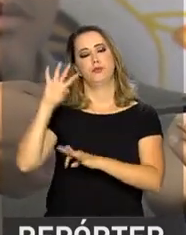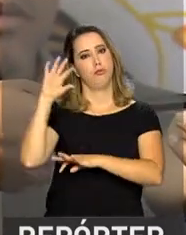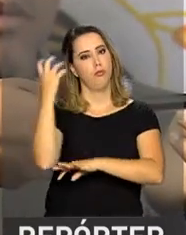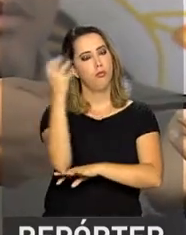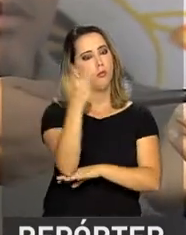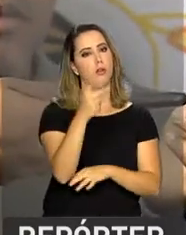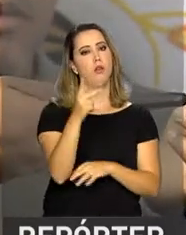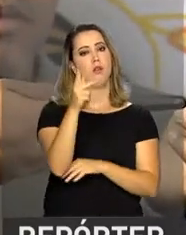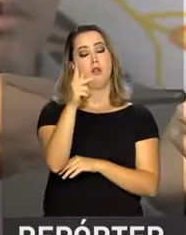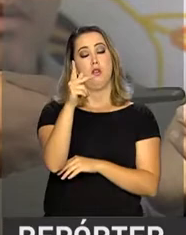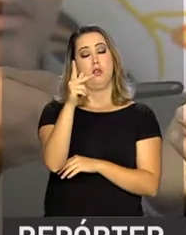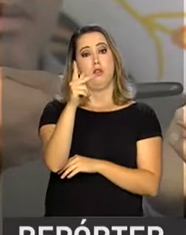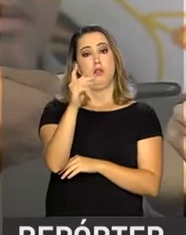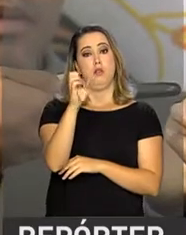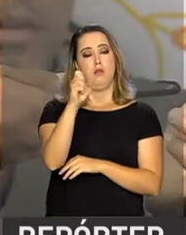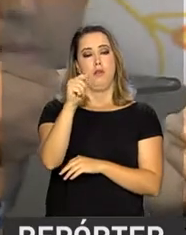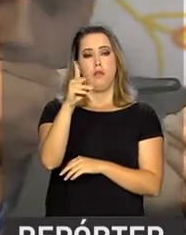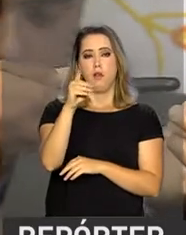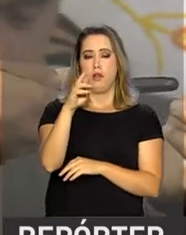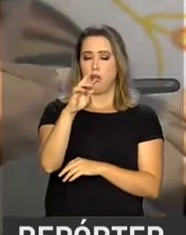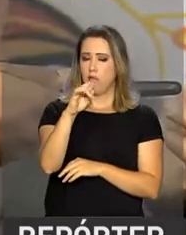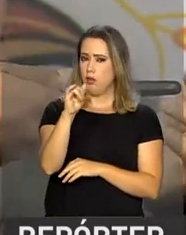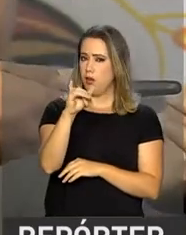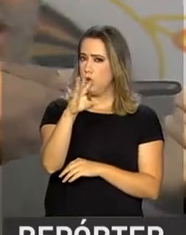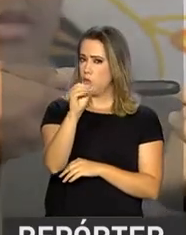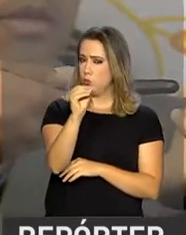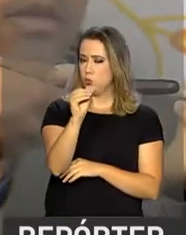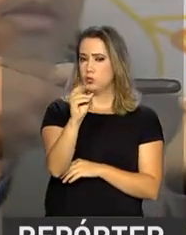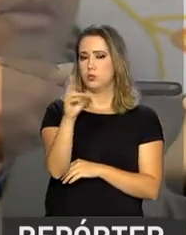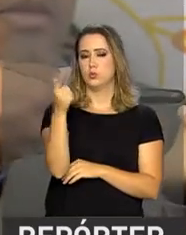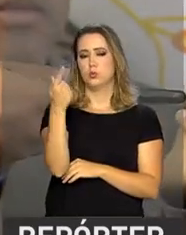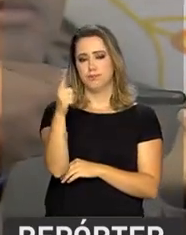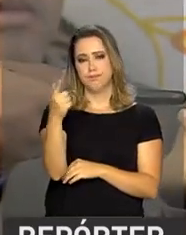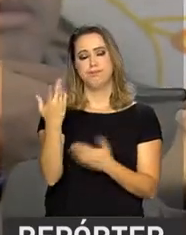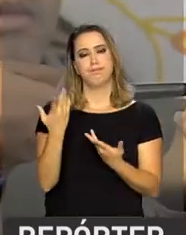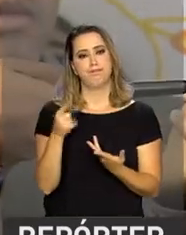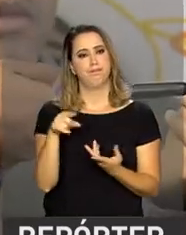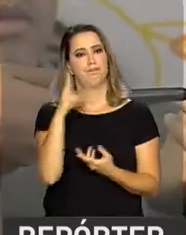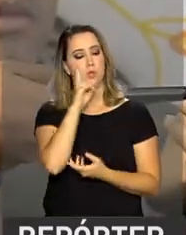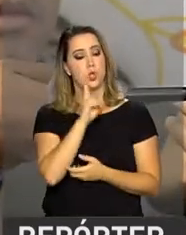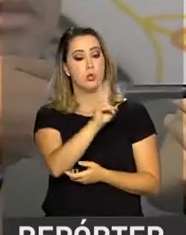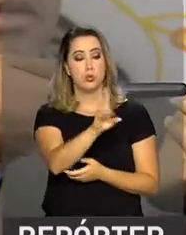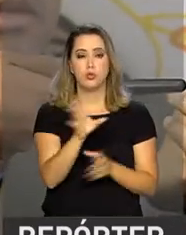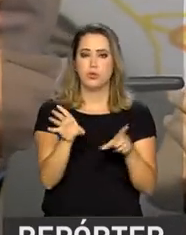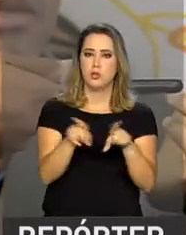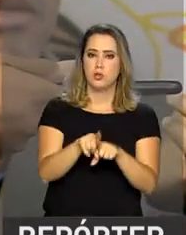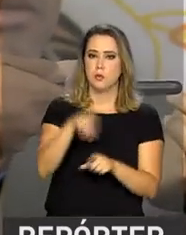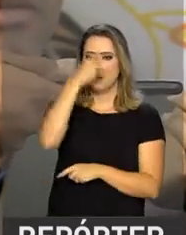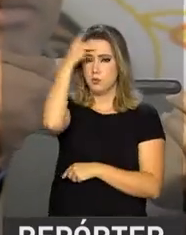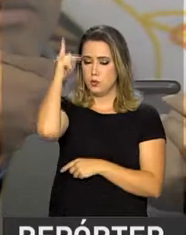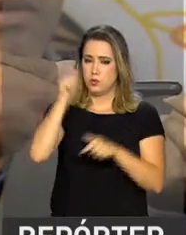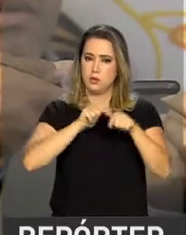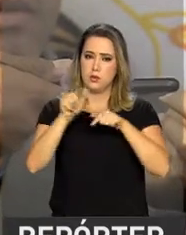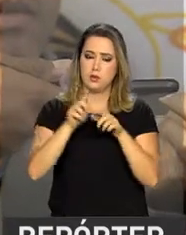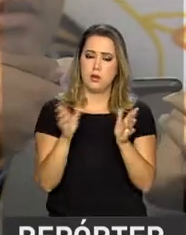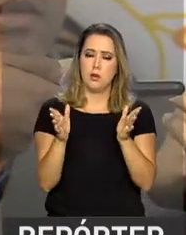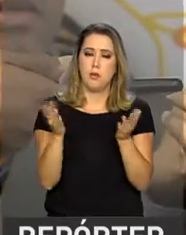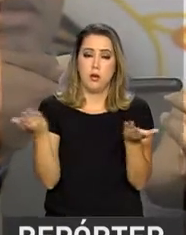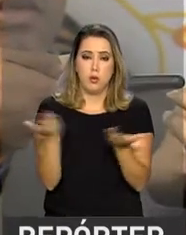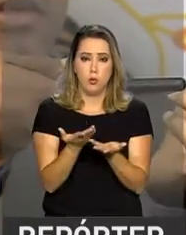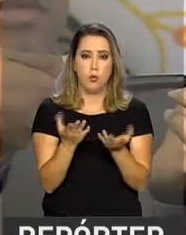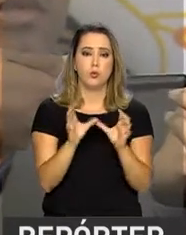Chapada, né, a gente tem a avaliação técnica dos servidores do ICMBio, que estão na coordenação, e do